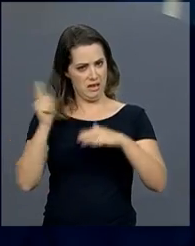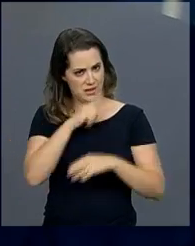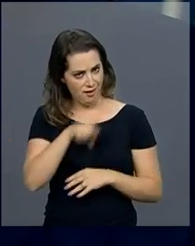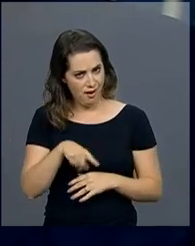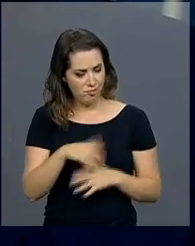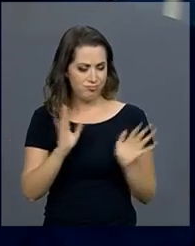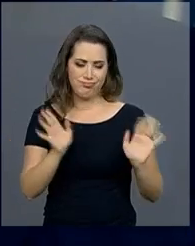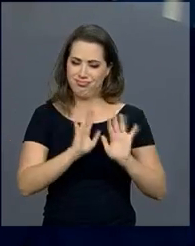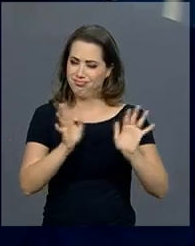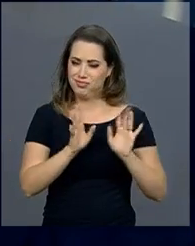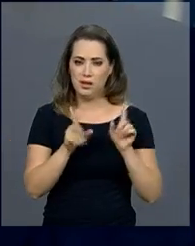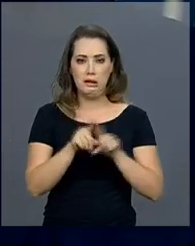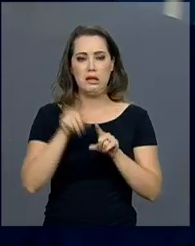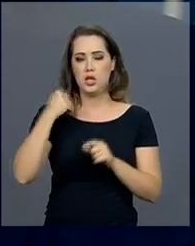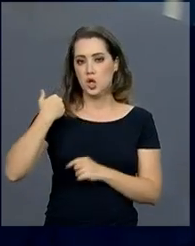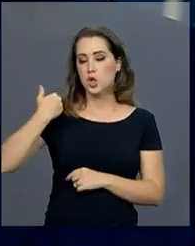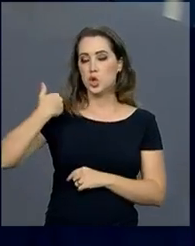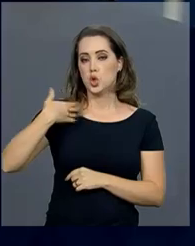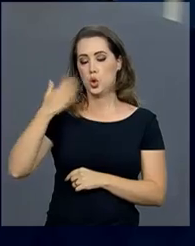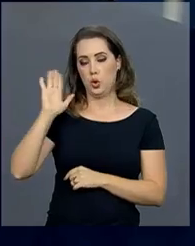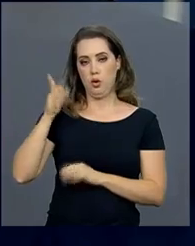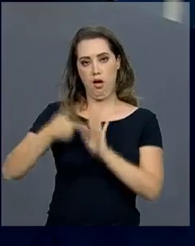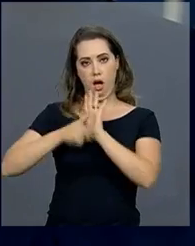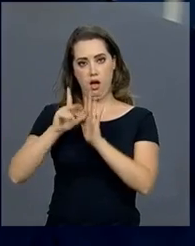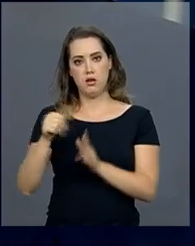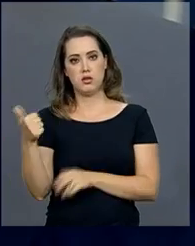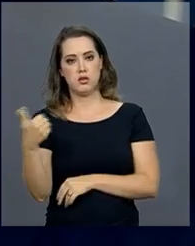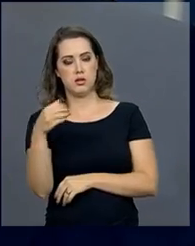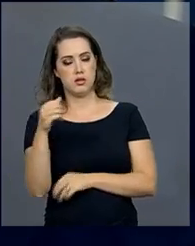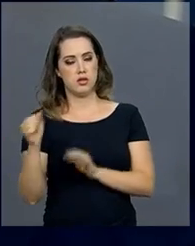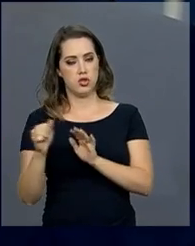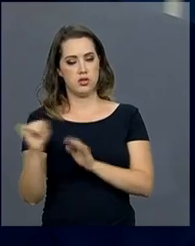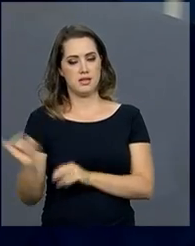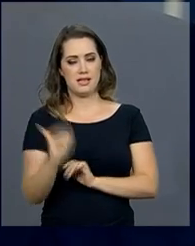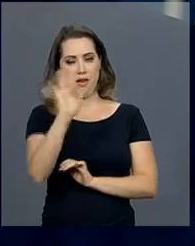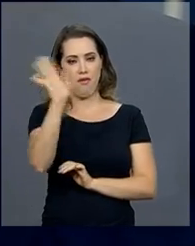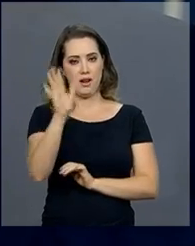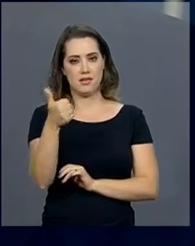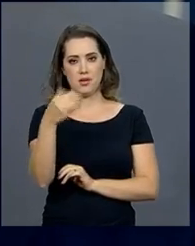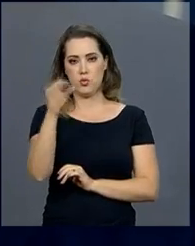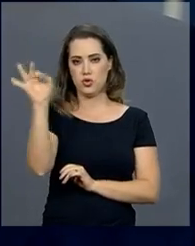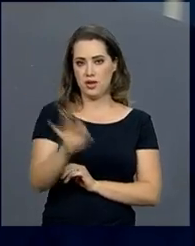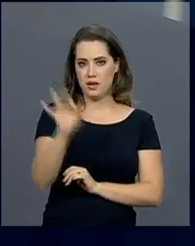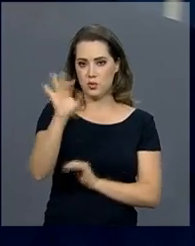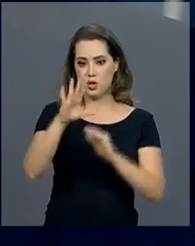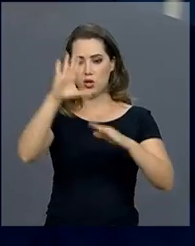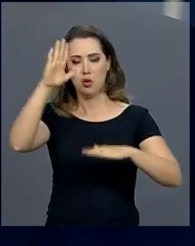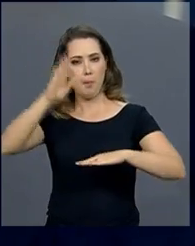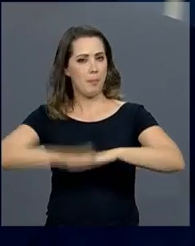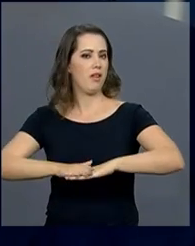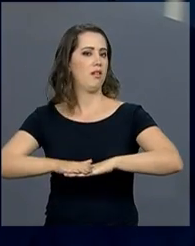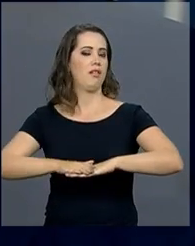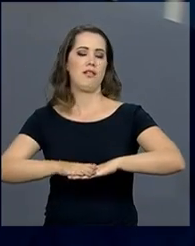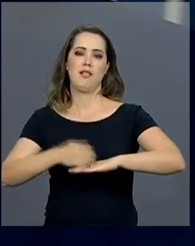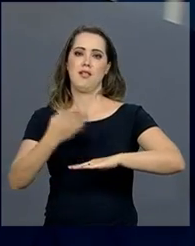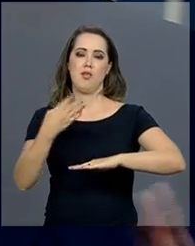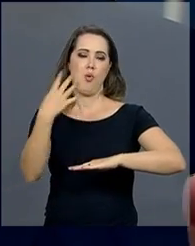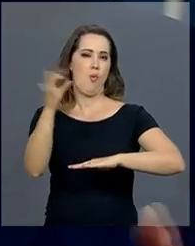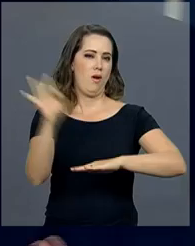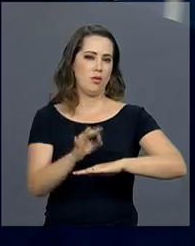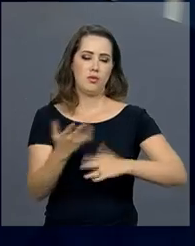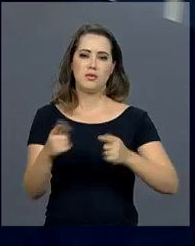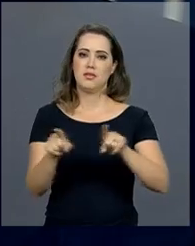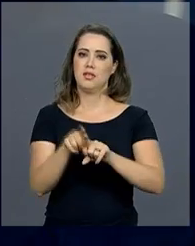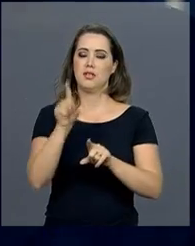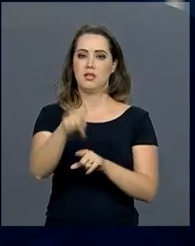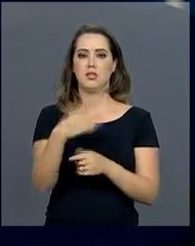pegamos uma inflação de mais 10% reduzimos para menos de 4% pegamos uns 14.25 reduzimos para 6 6 por cento eu quero ver